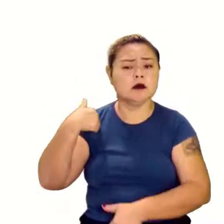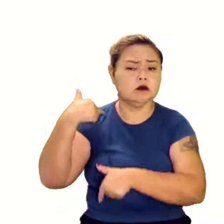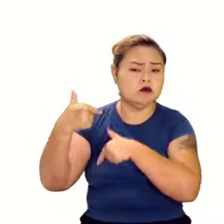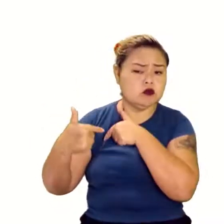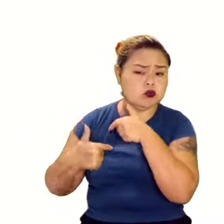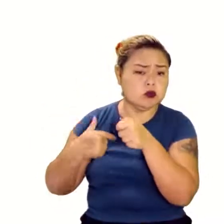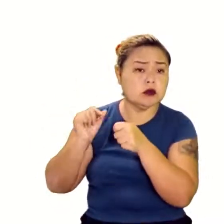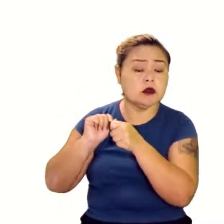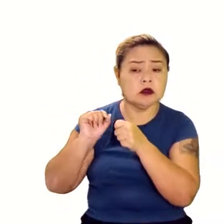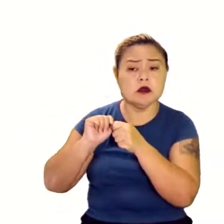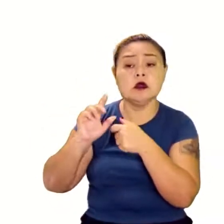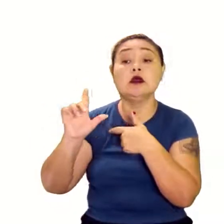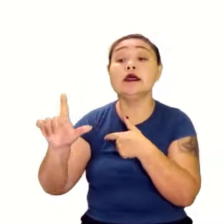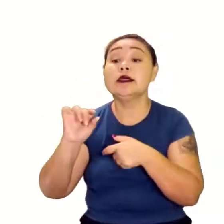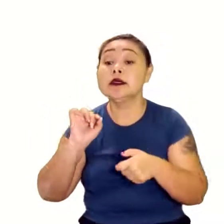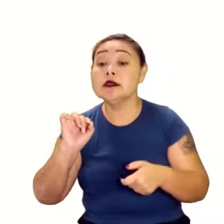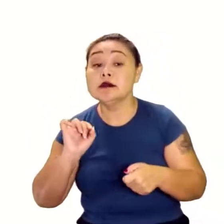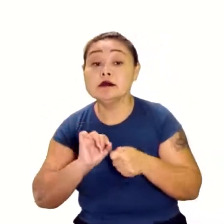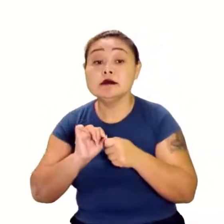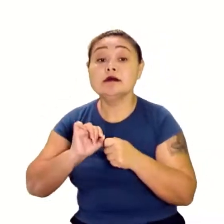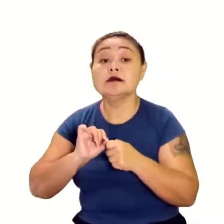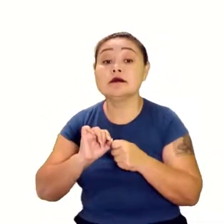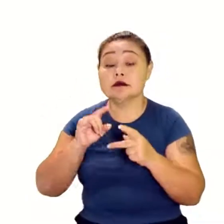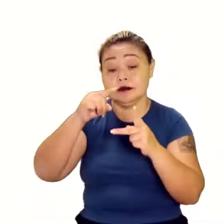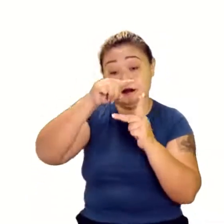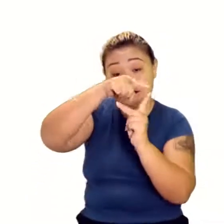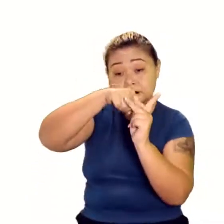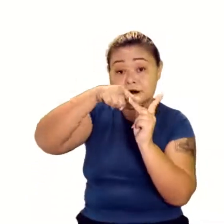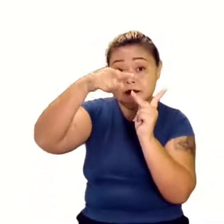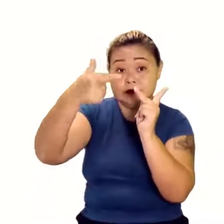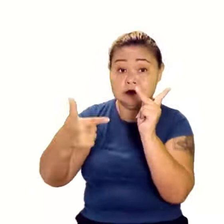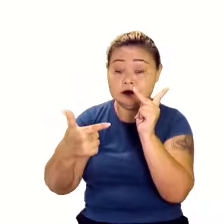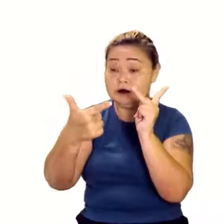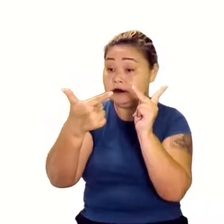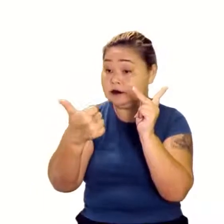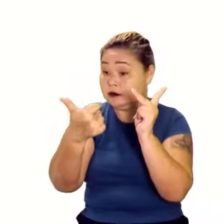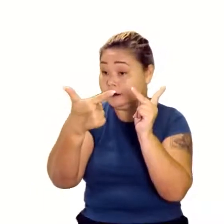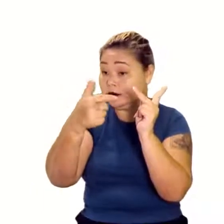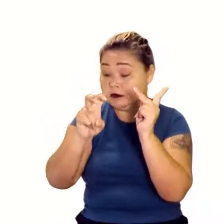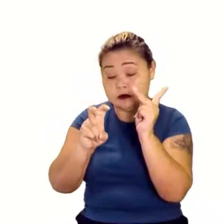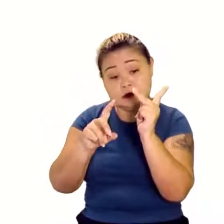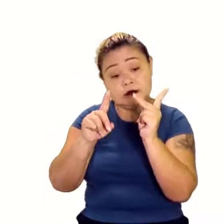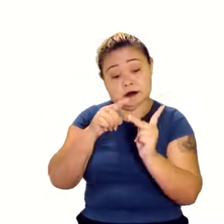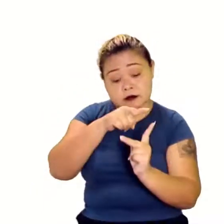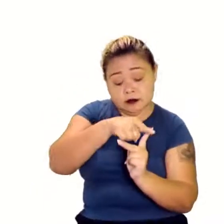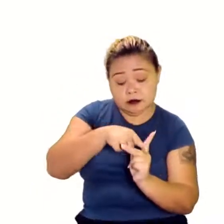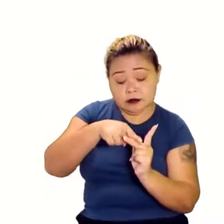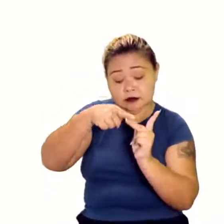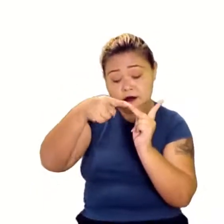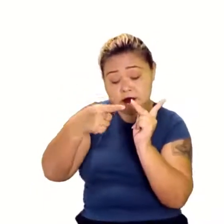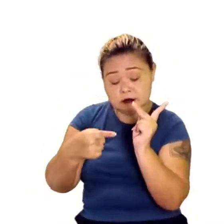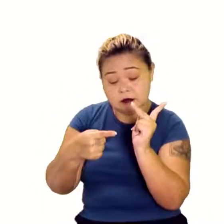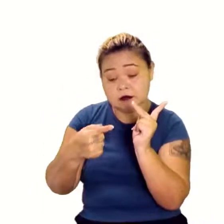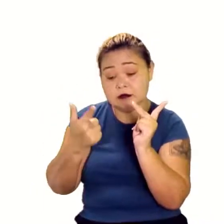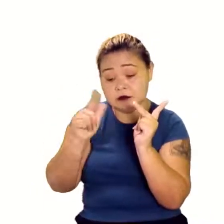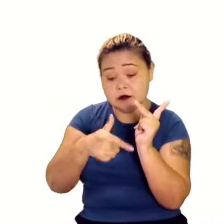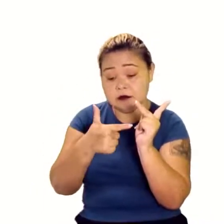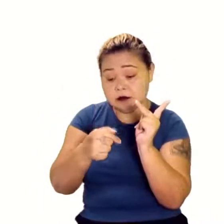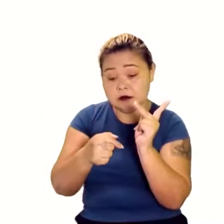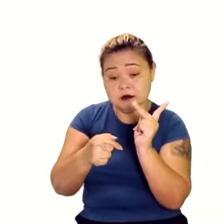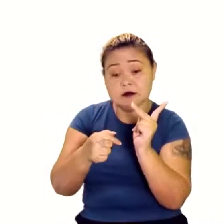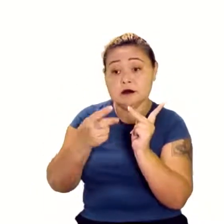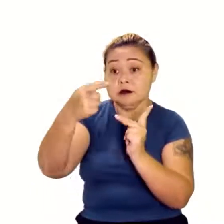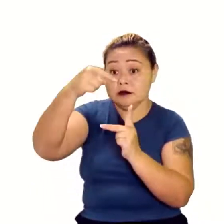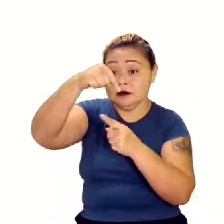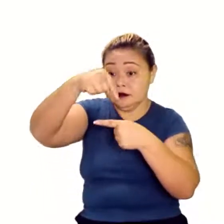trabalhão. Então a gente faz o quê? Divide em 2, né? Raiz cúbica de 125 dividido por raiz cúbica de